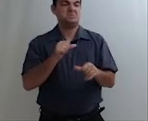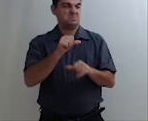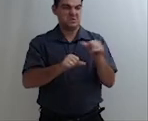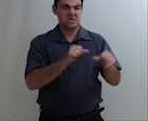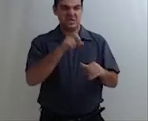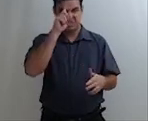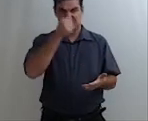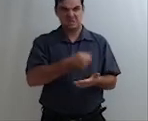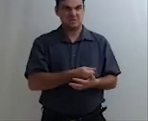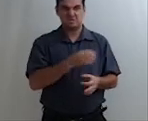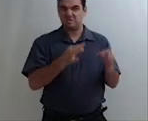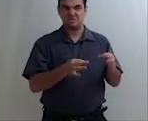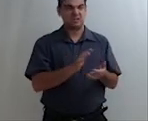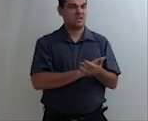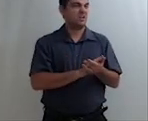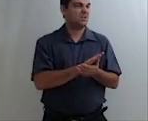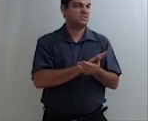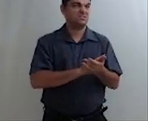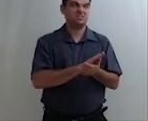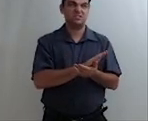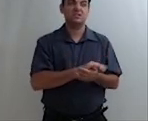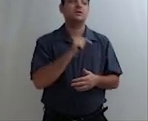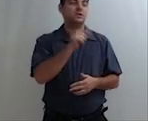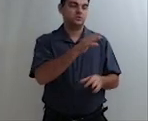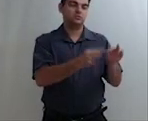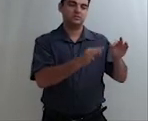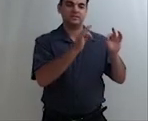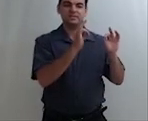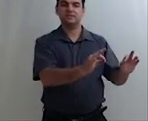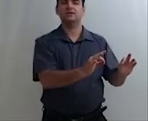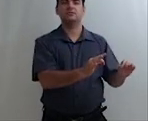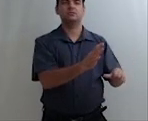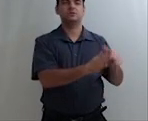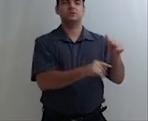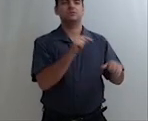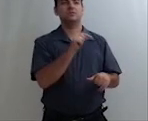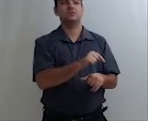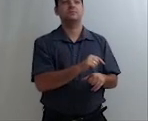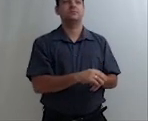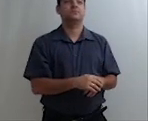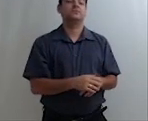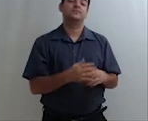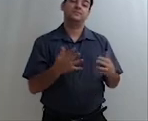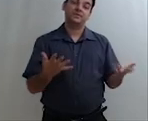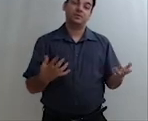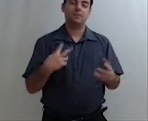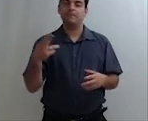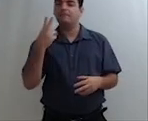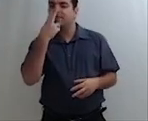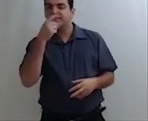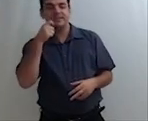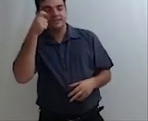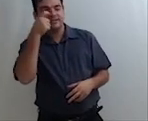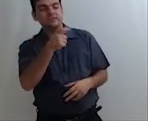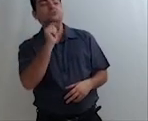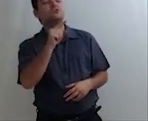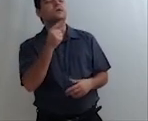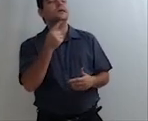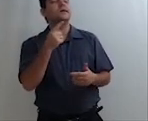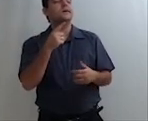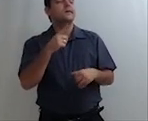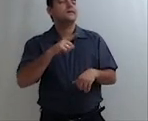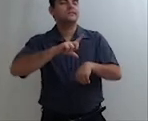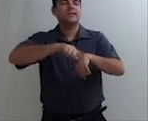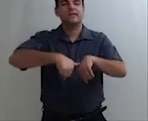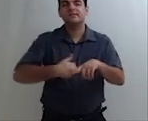pelos quais a conclusão alcançada pela corte de origem é irretocável logo que se verifica real a intenção do embargante em alterar a o